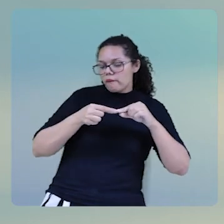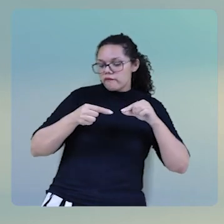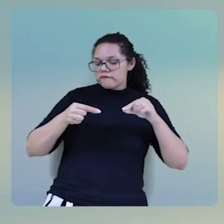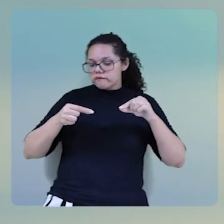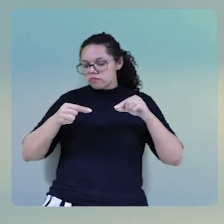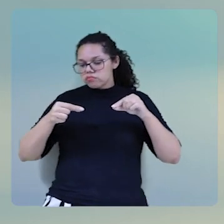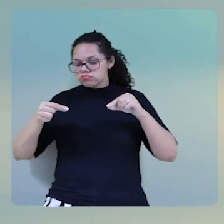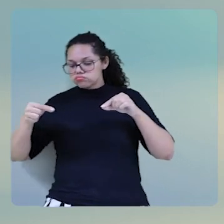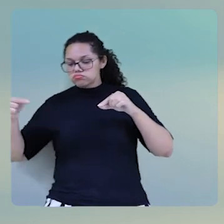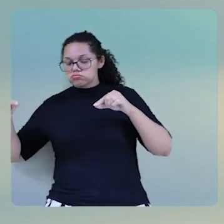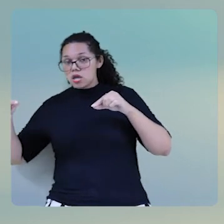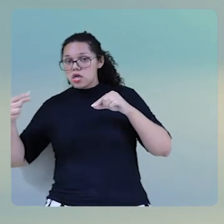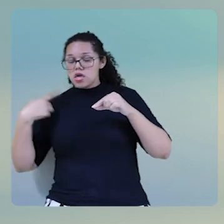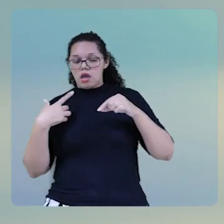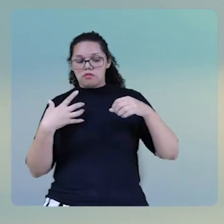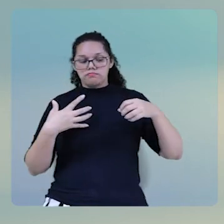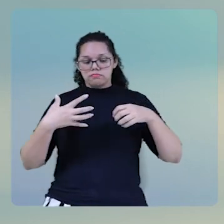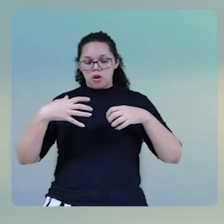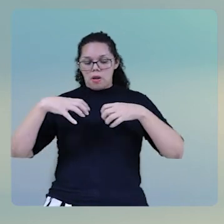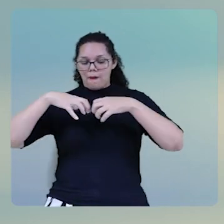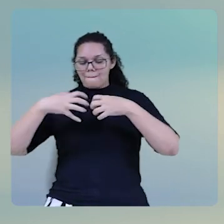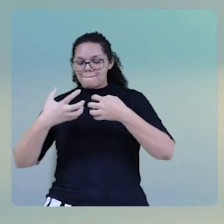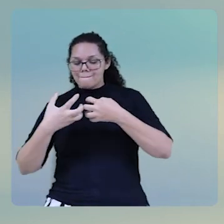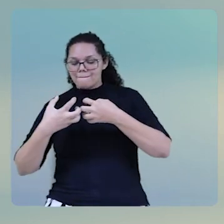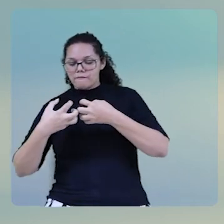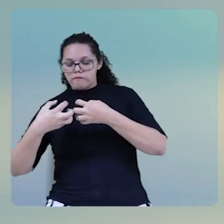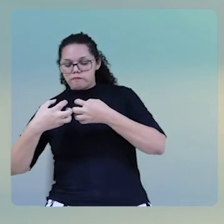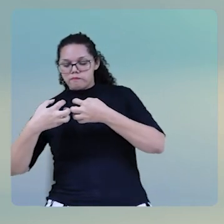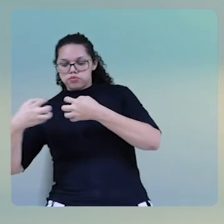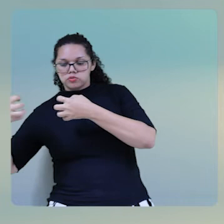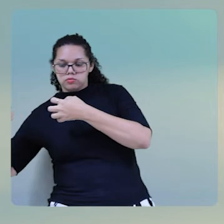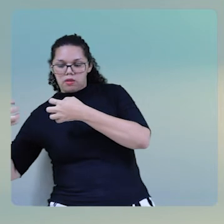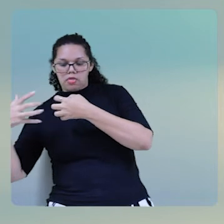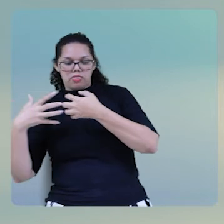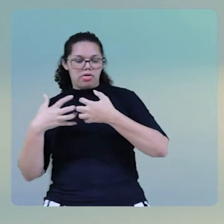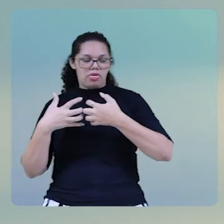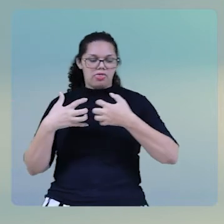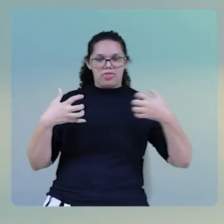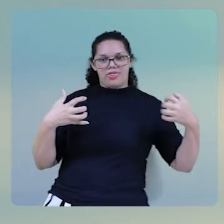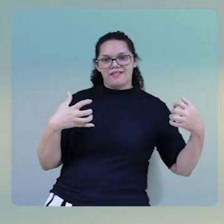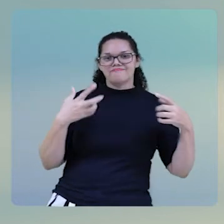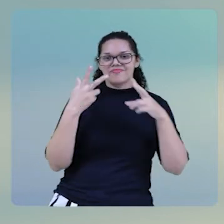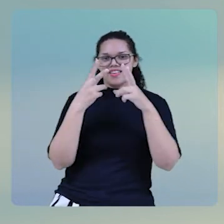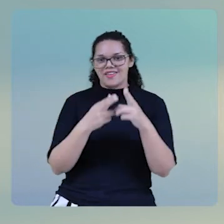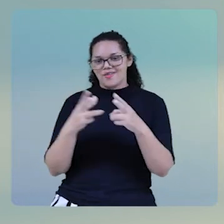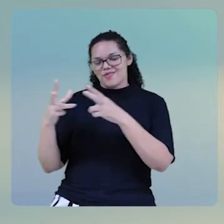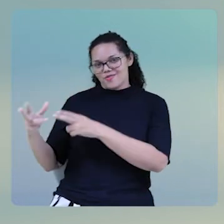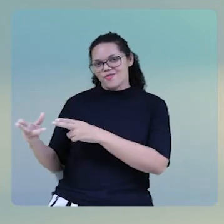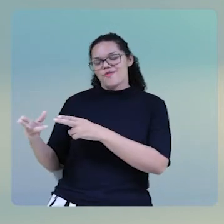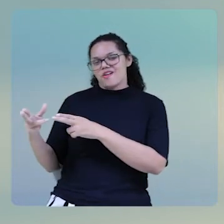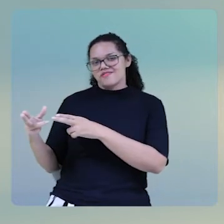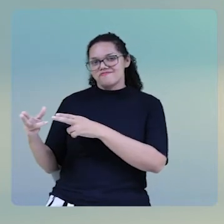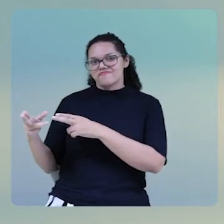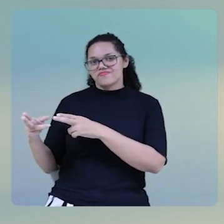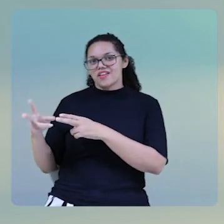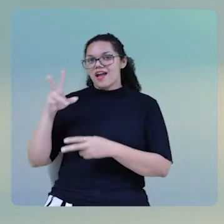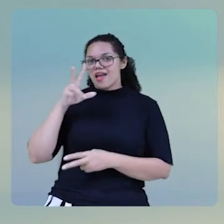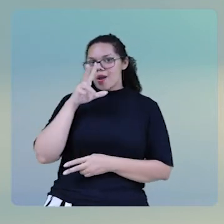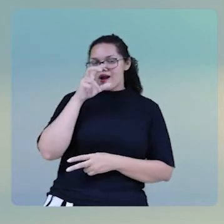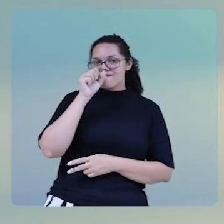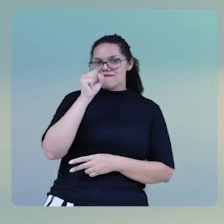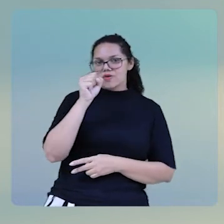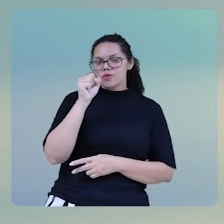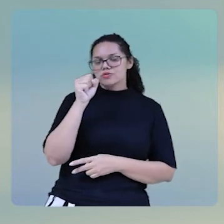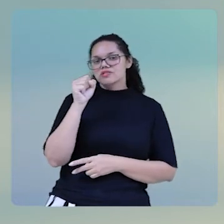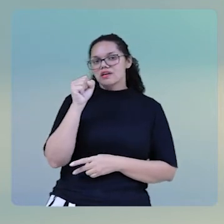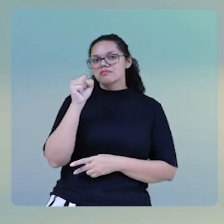magnética puxa para um lado, é a única força que vai aparecer puxando ele para o lado, e ela tem que ser igual à força o quê? A força elástica. Então a